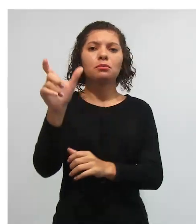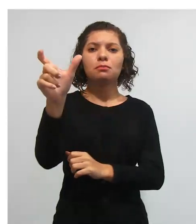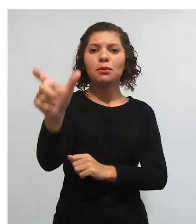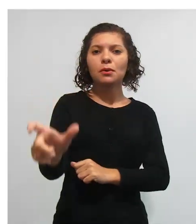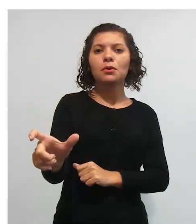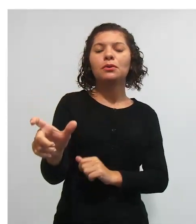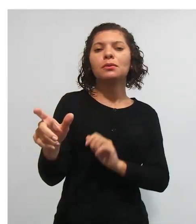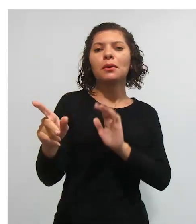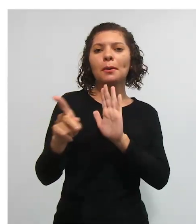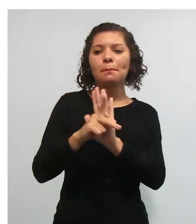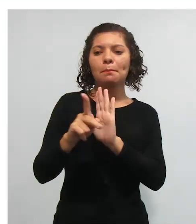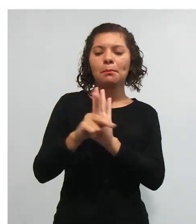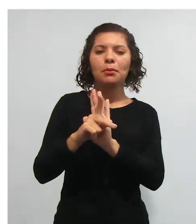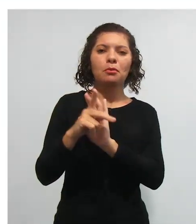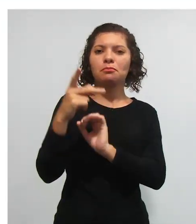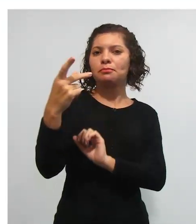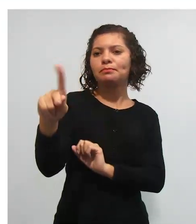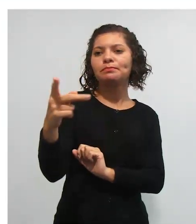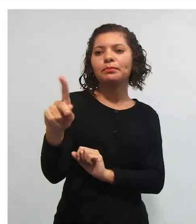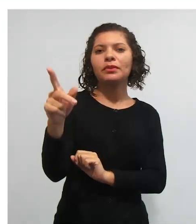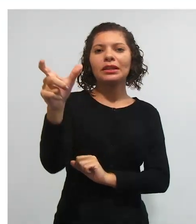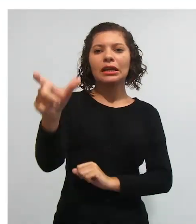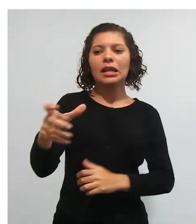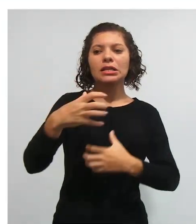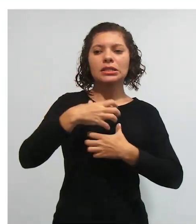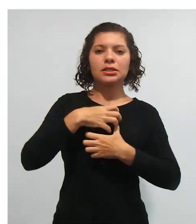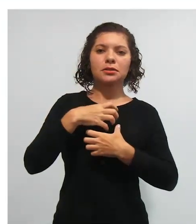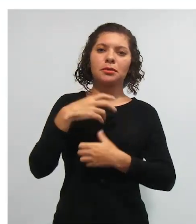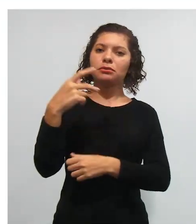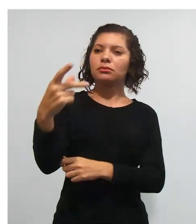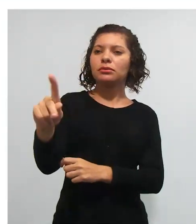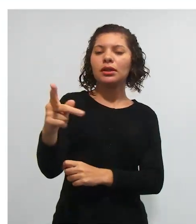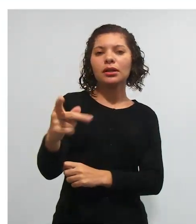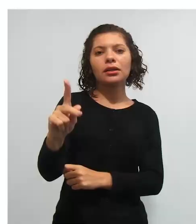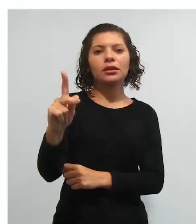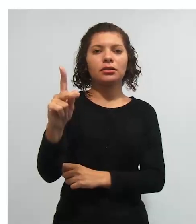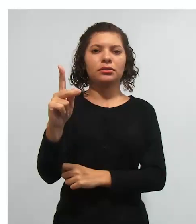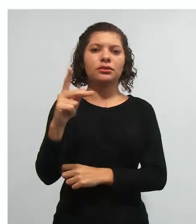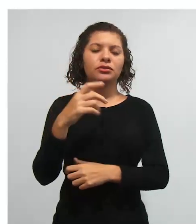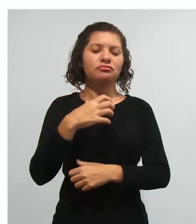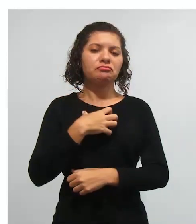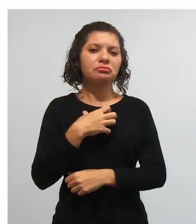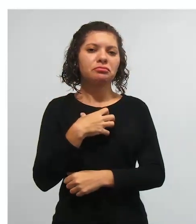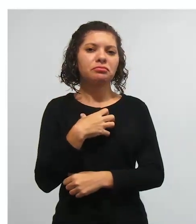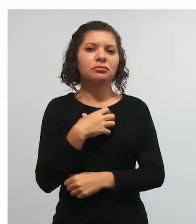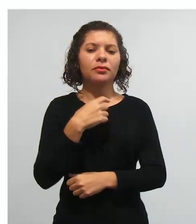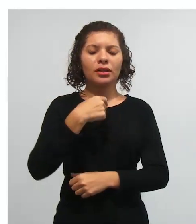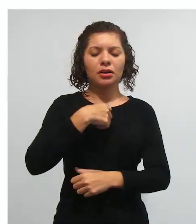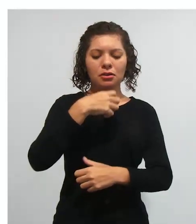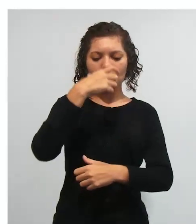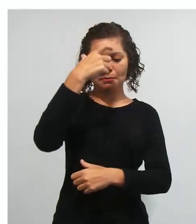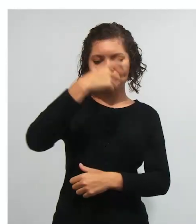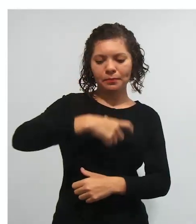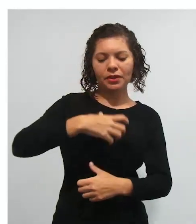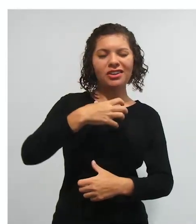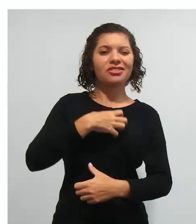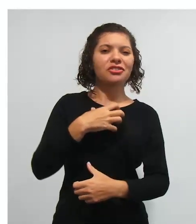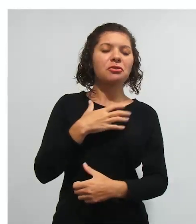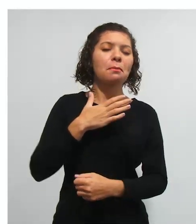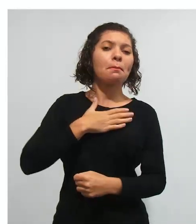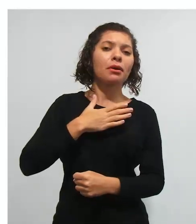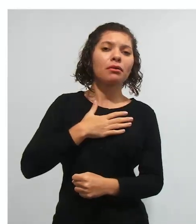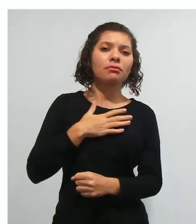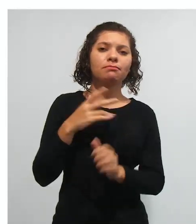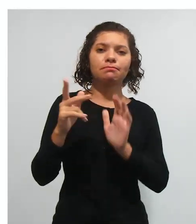o outro seja como eu não sou deixar que ele seja esse outro que não pode em hipótese